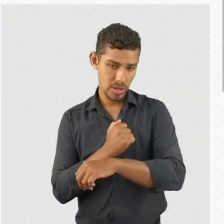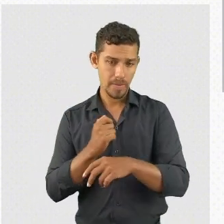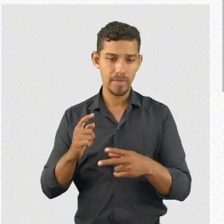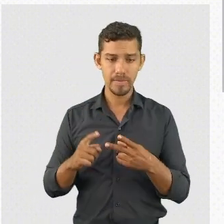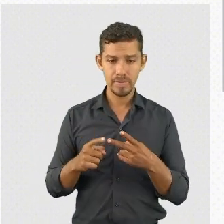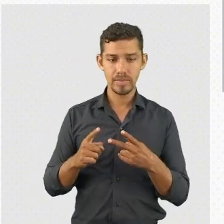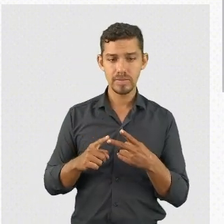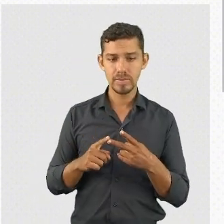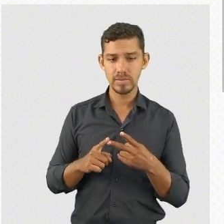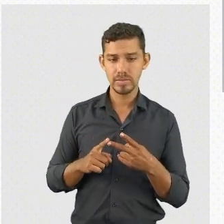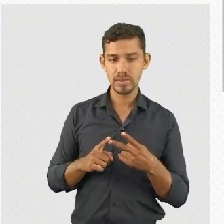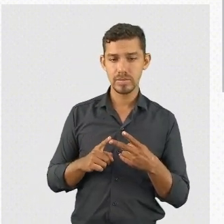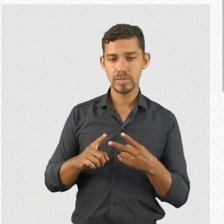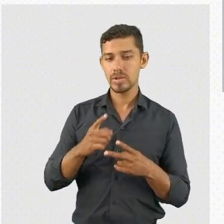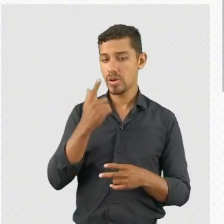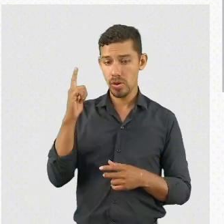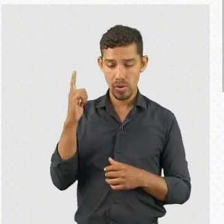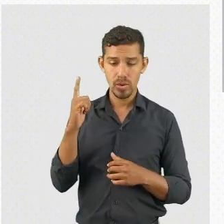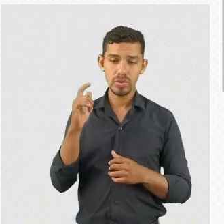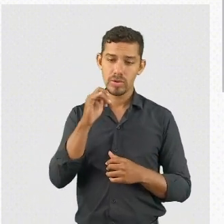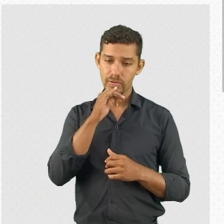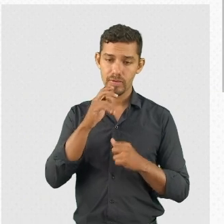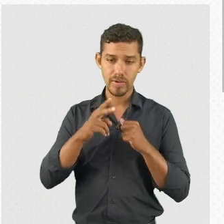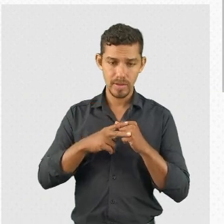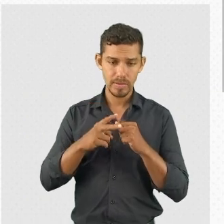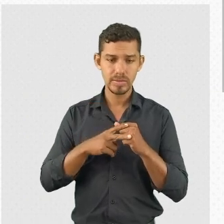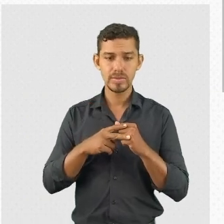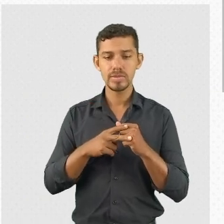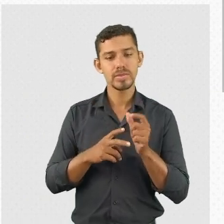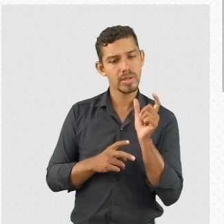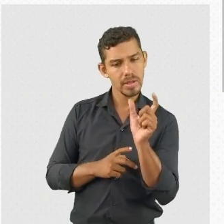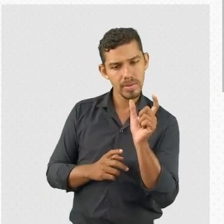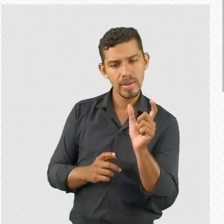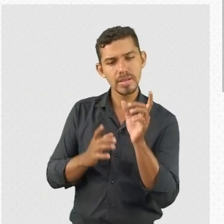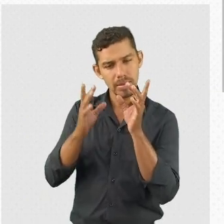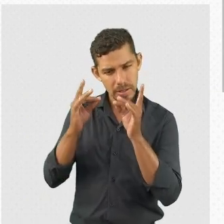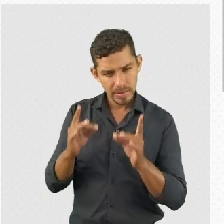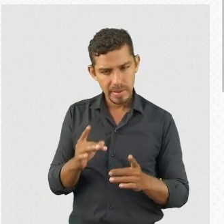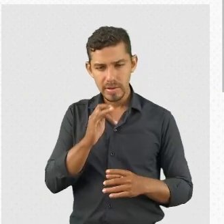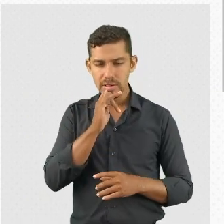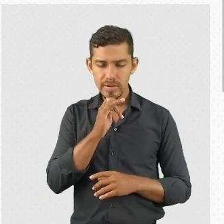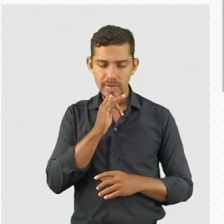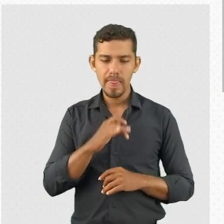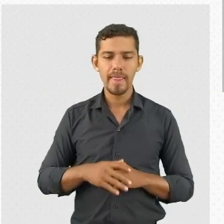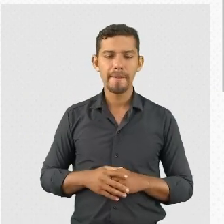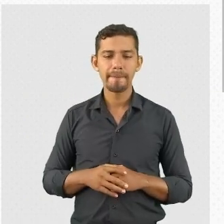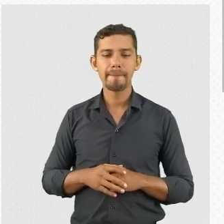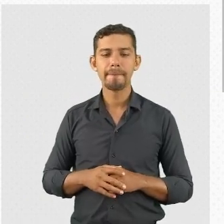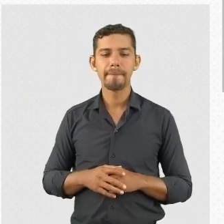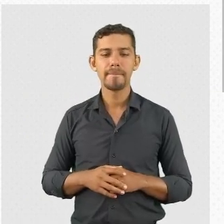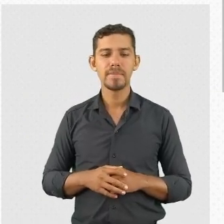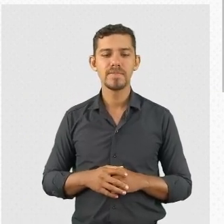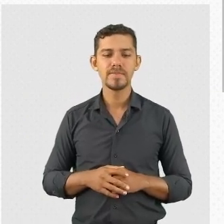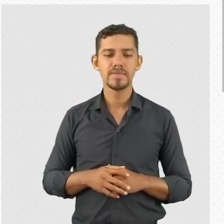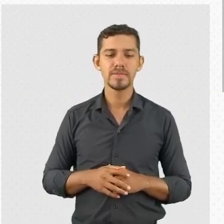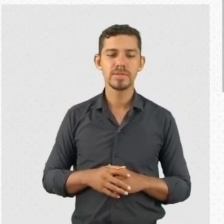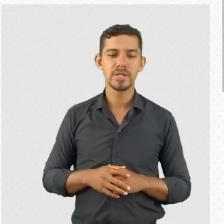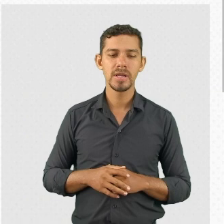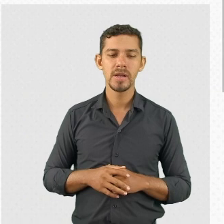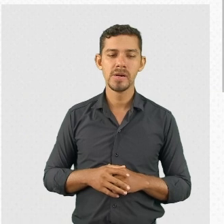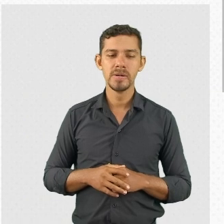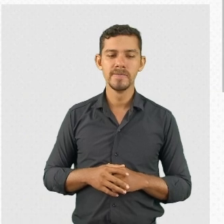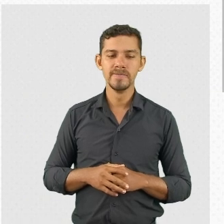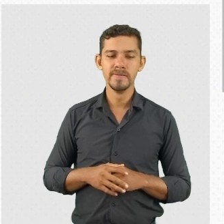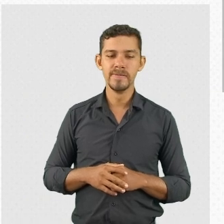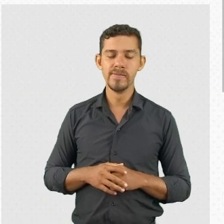cortar. Mas aí nós temos outros verbos também que representam ações mais específicas, tá bom? Então, por exemplo,